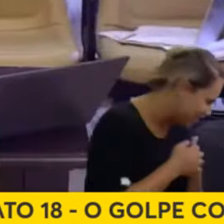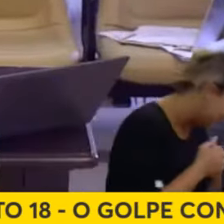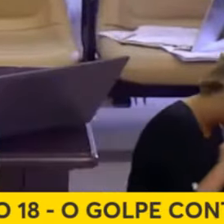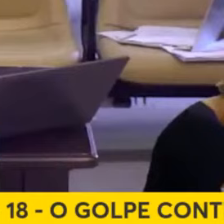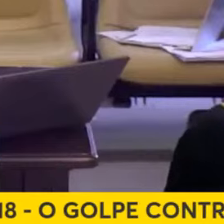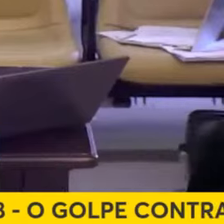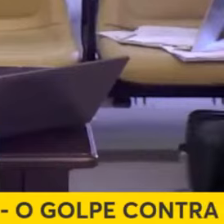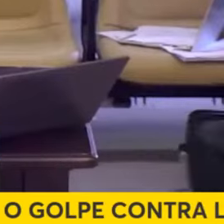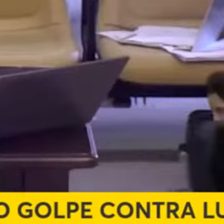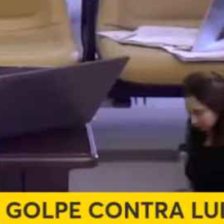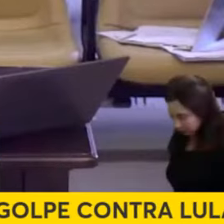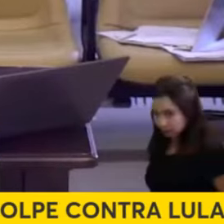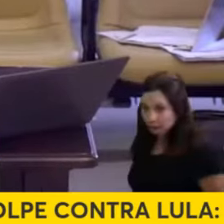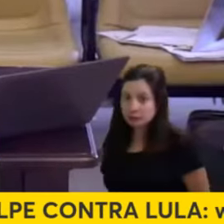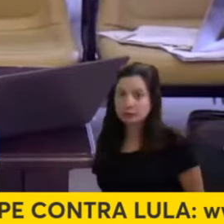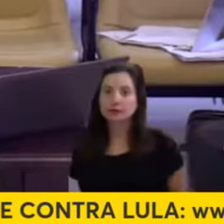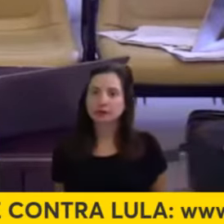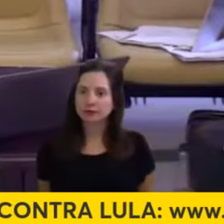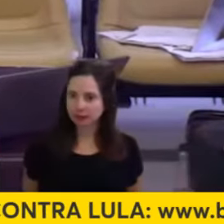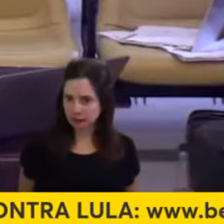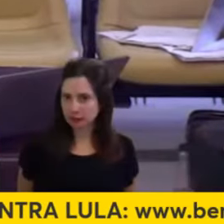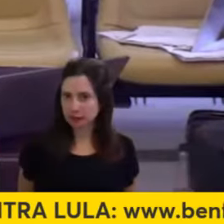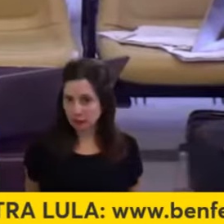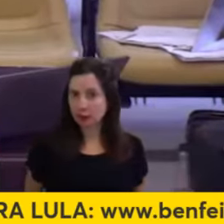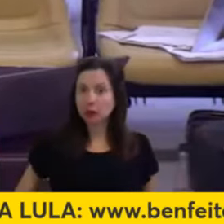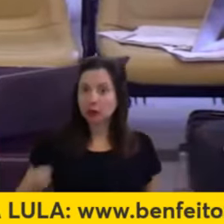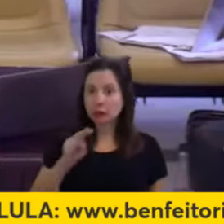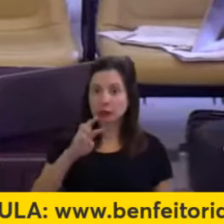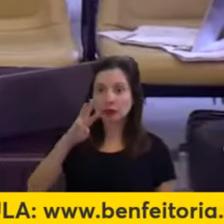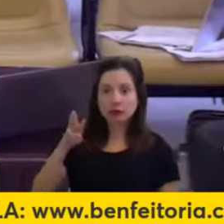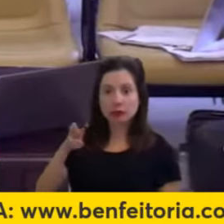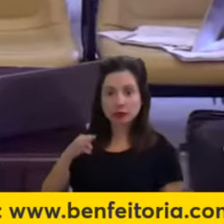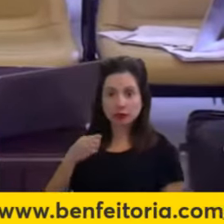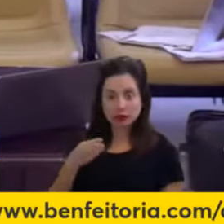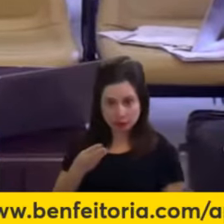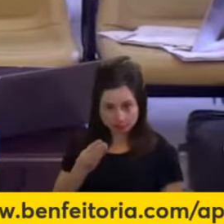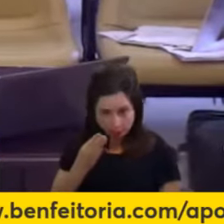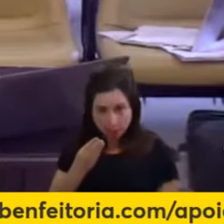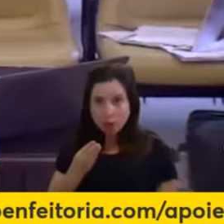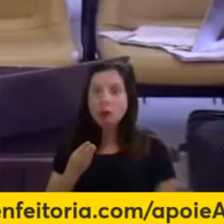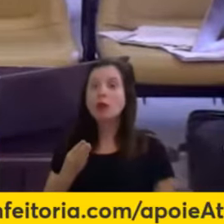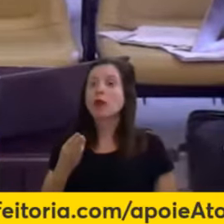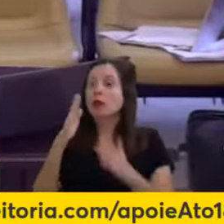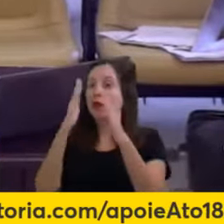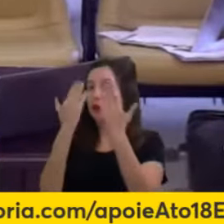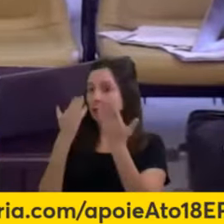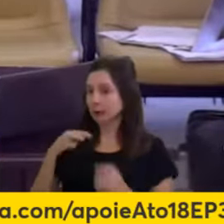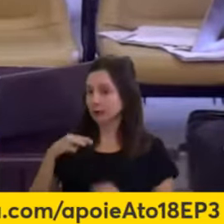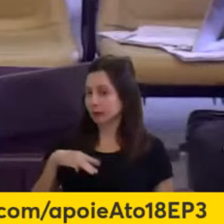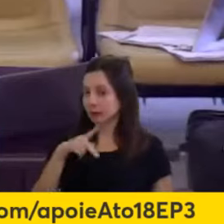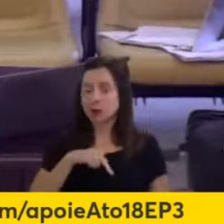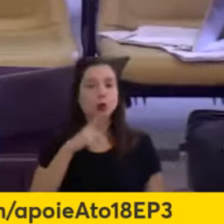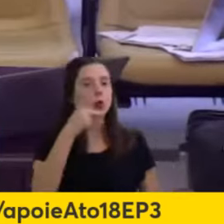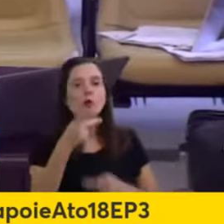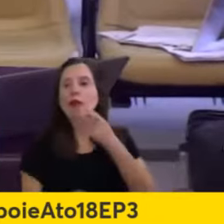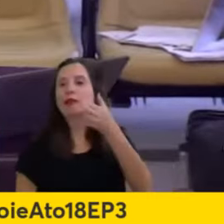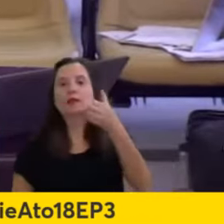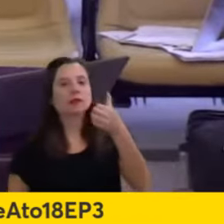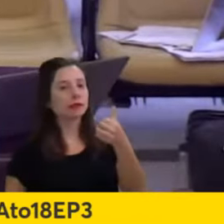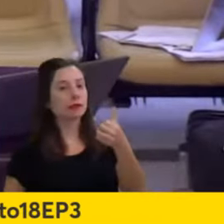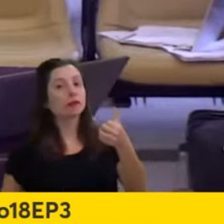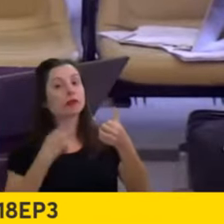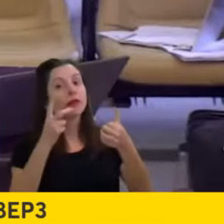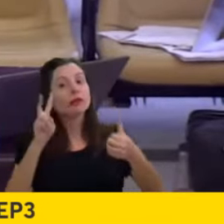o Ministério Público se nós excluirmos Se desses 2 milhões então aí já não tô falando mais de seis tô falando de dois